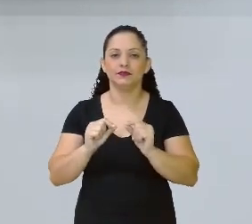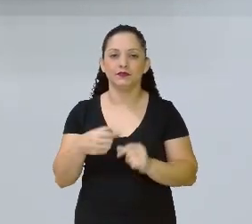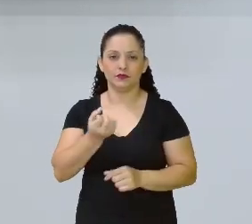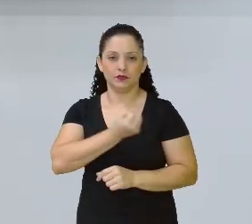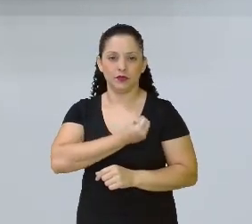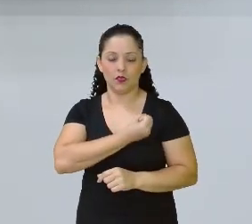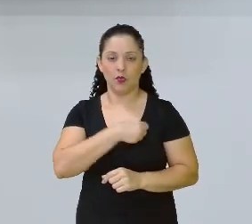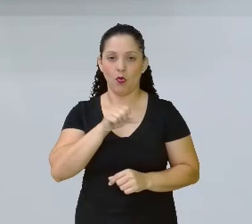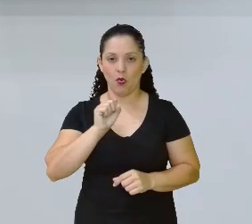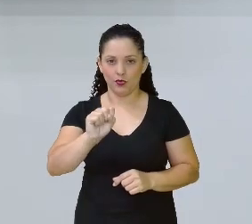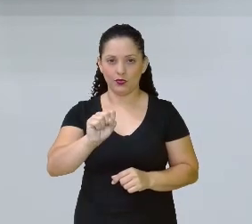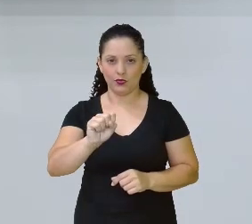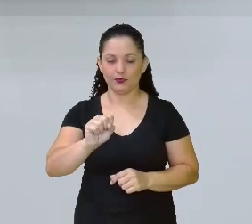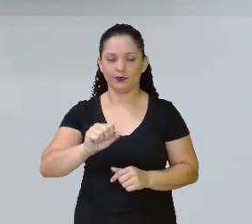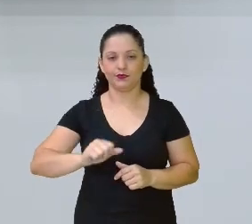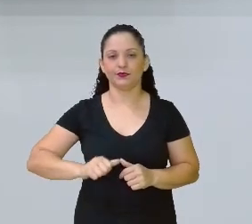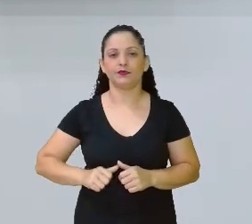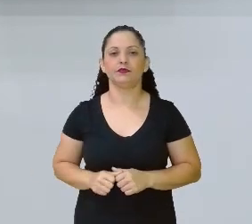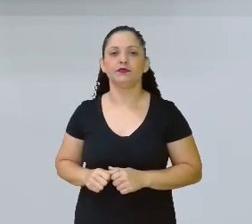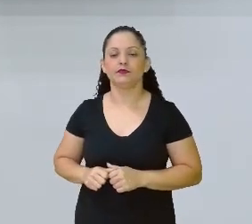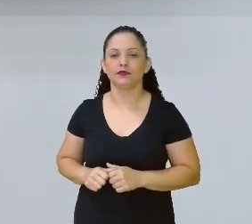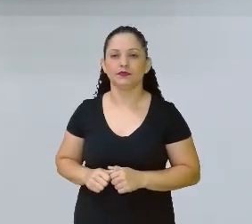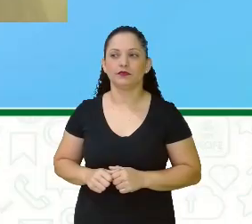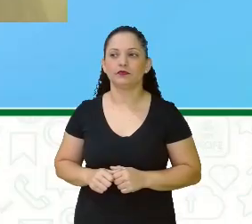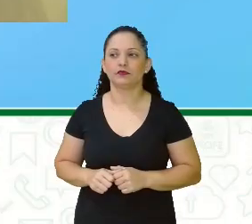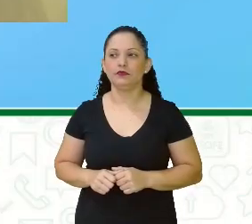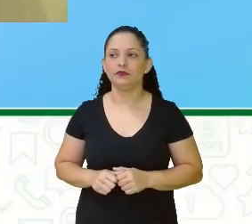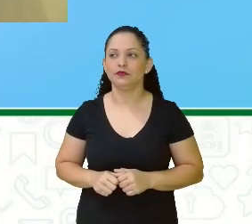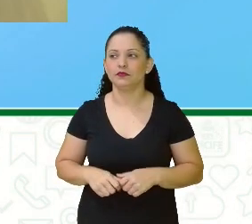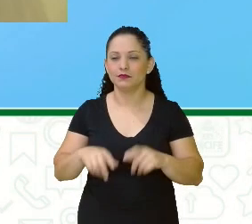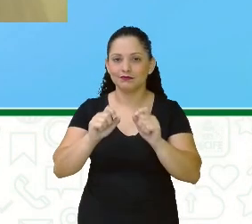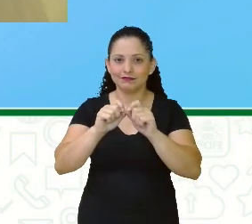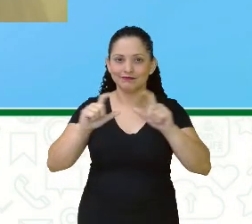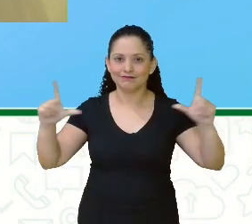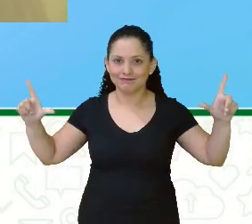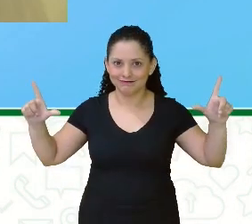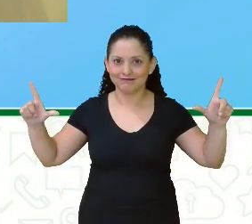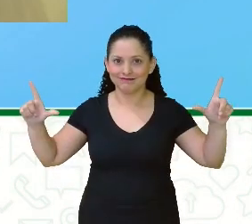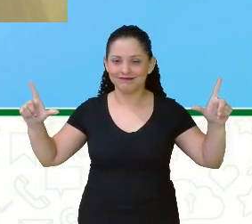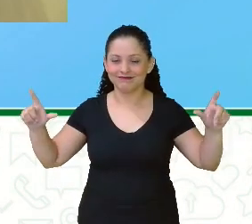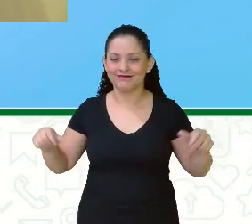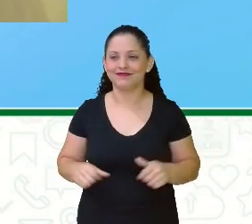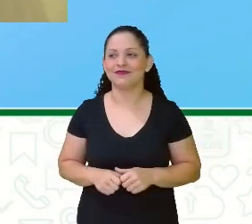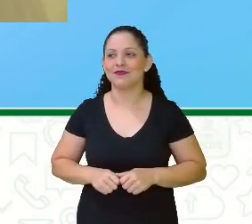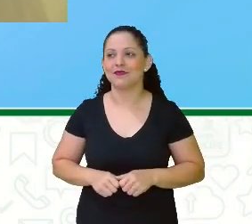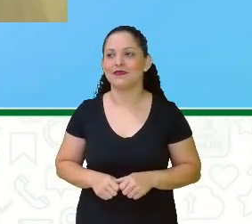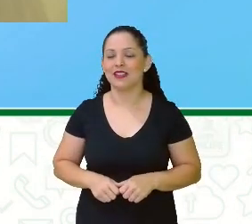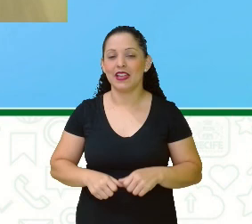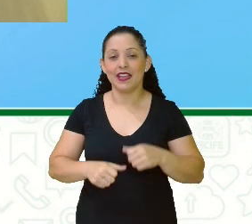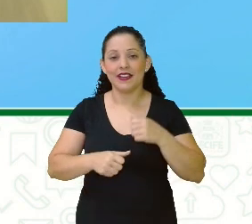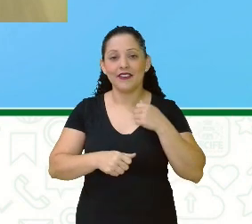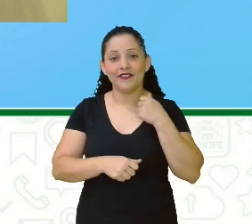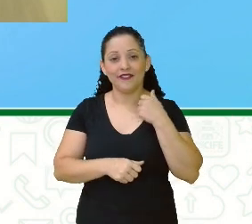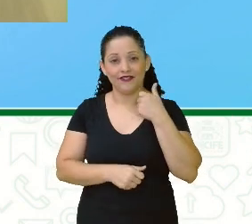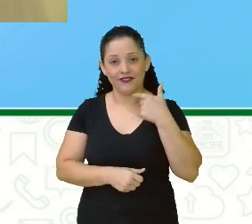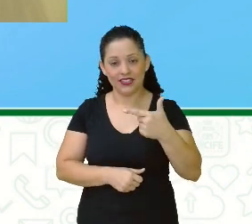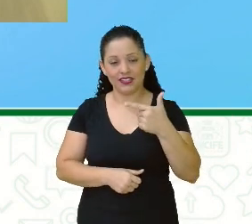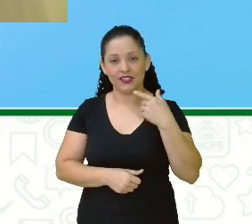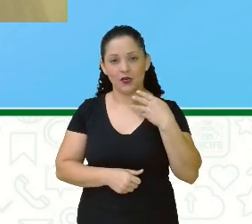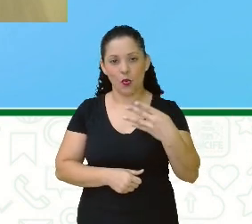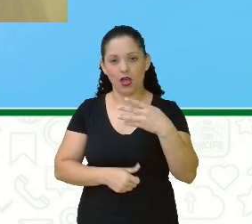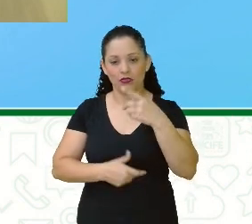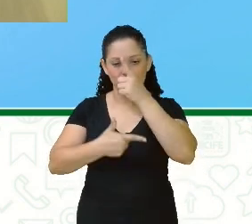8. Perceberam? Tu põe a tela cheia, 24 por 3 vai me dar